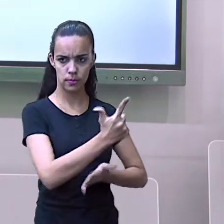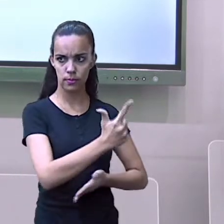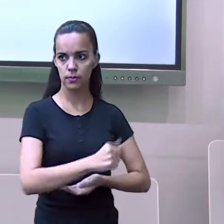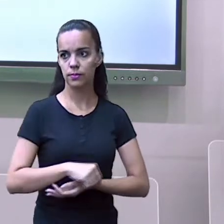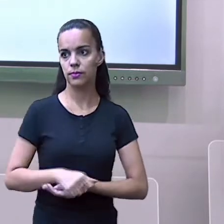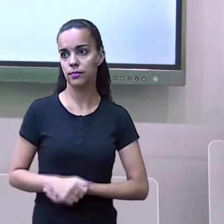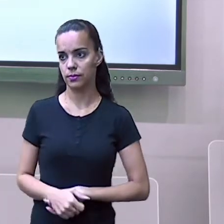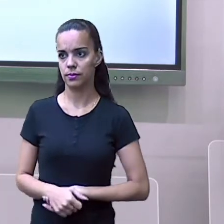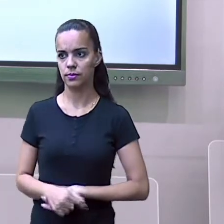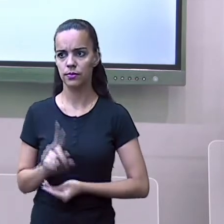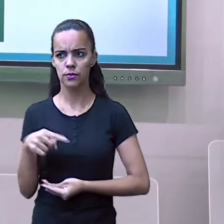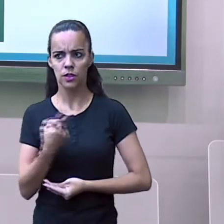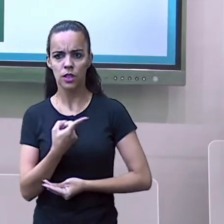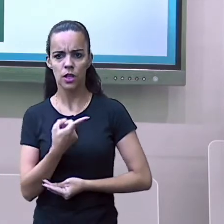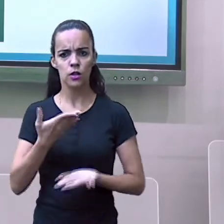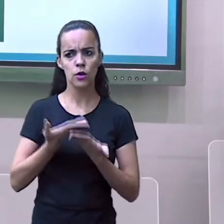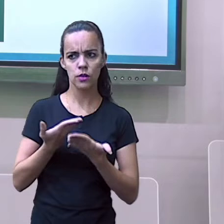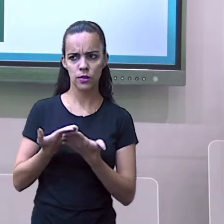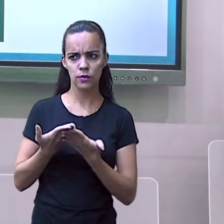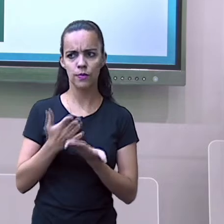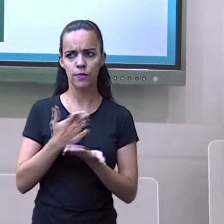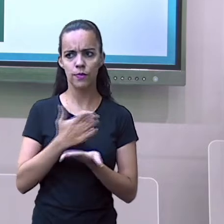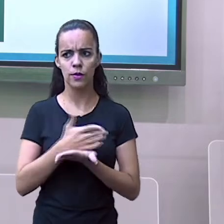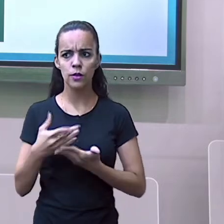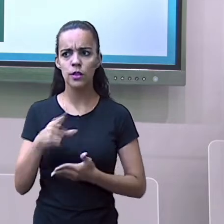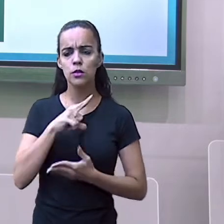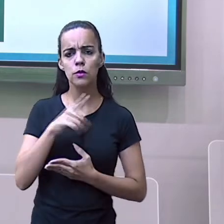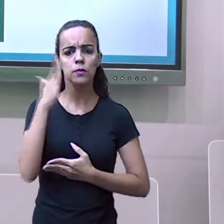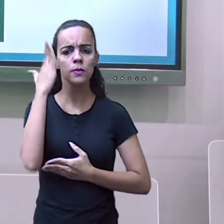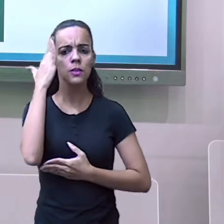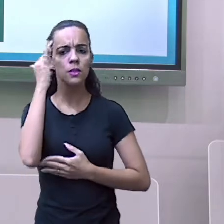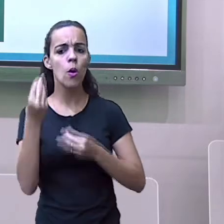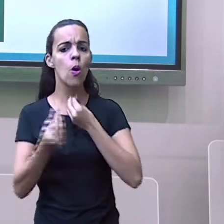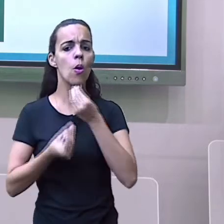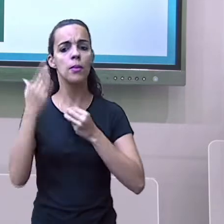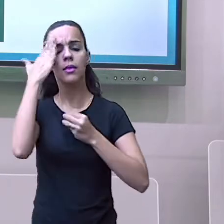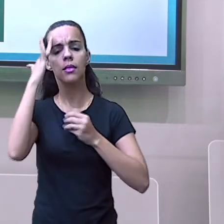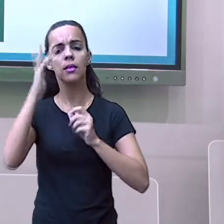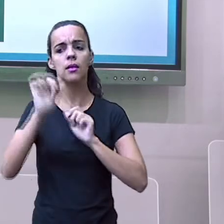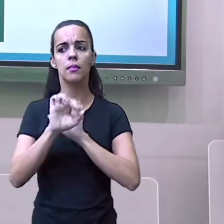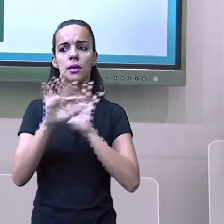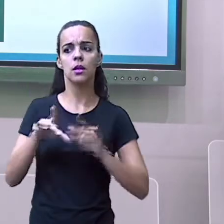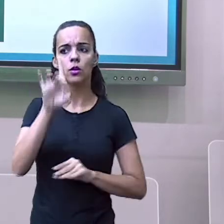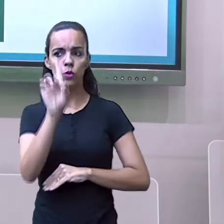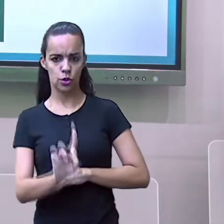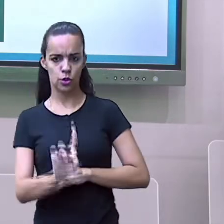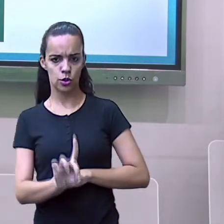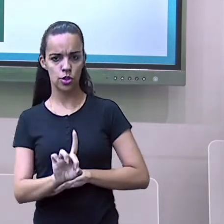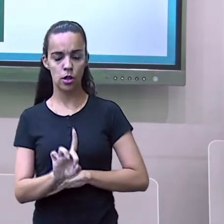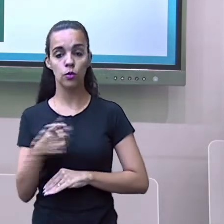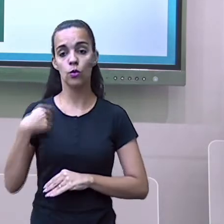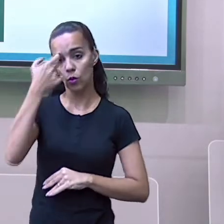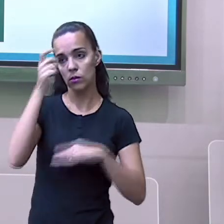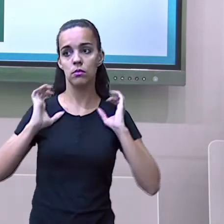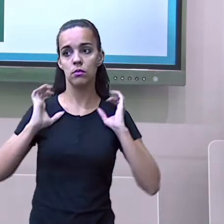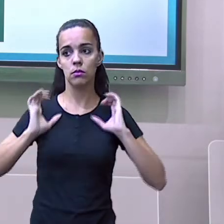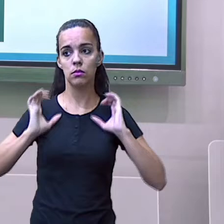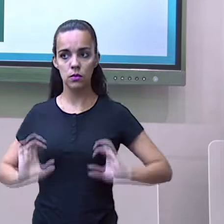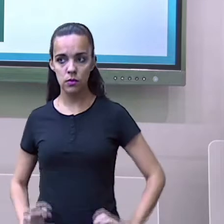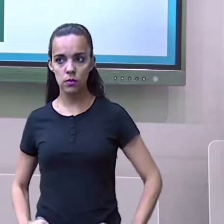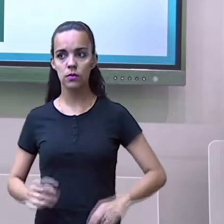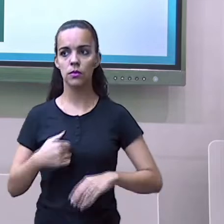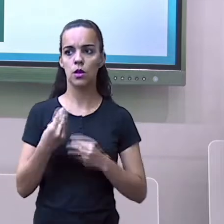Na trajetória das nossas aulas, vimos nossos direitos e deveres como cidadão, como